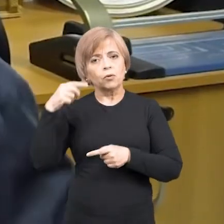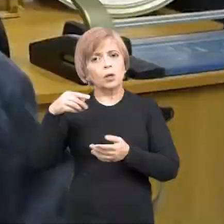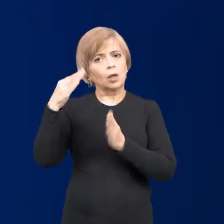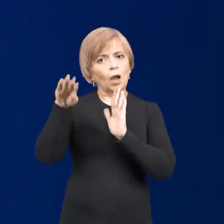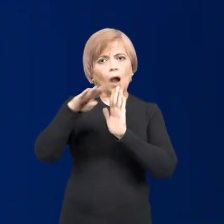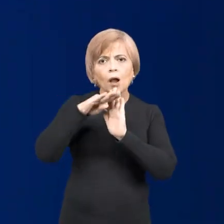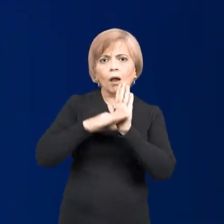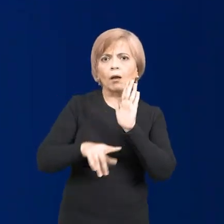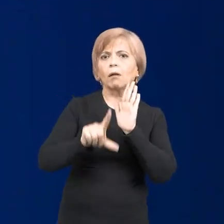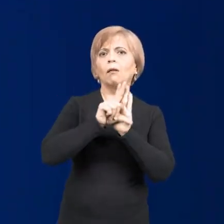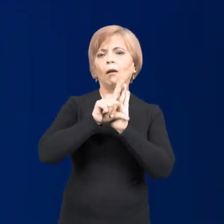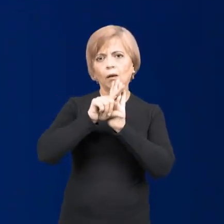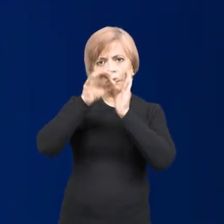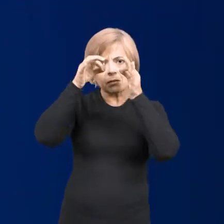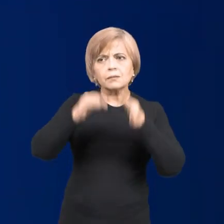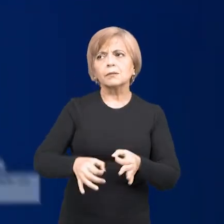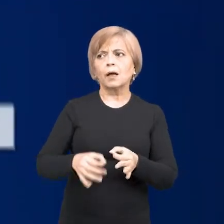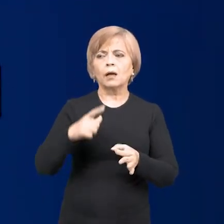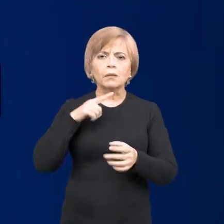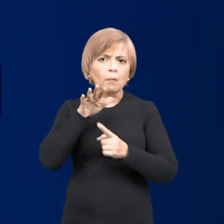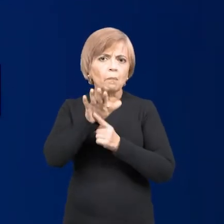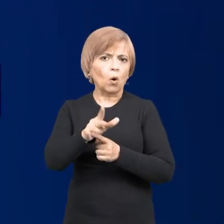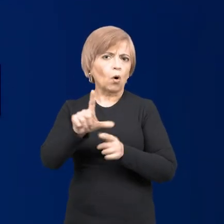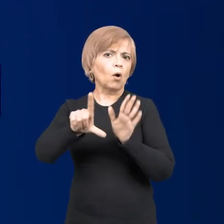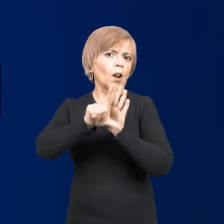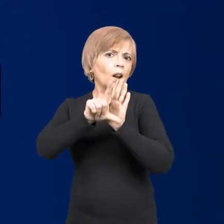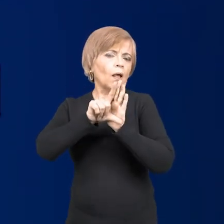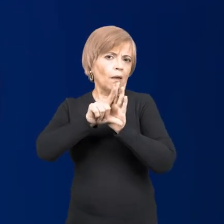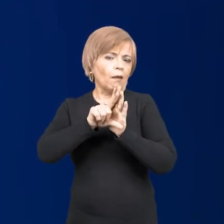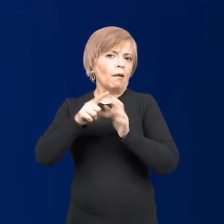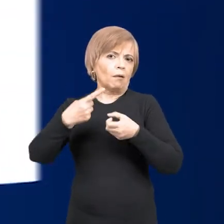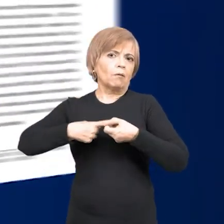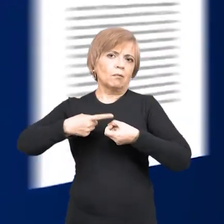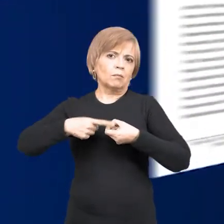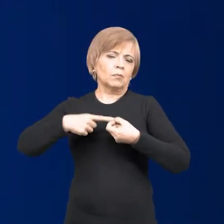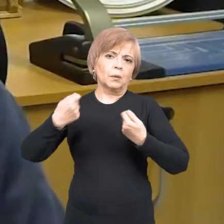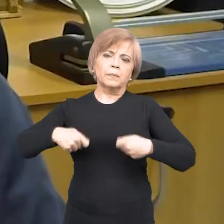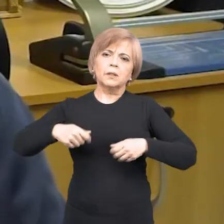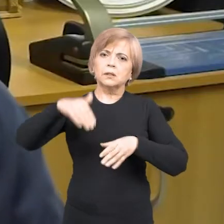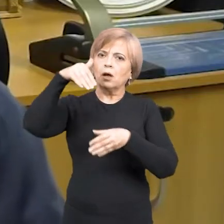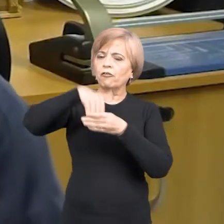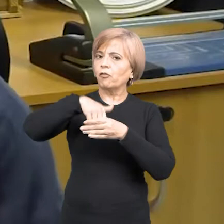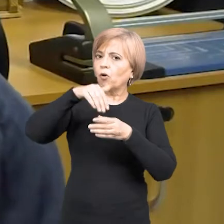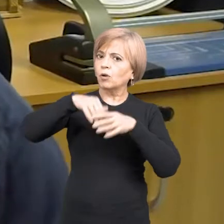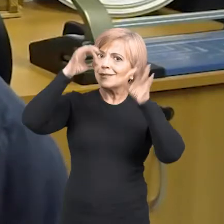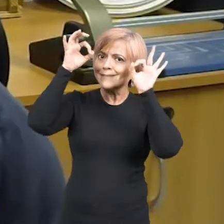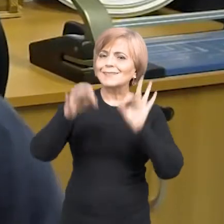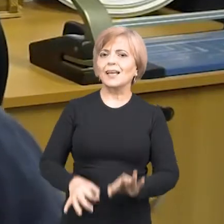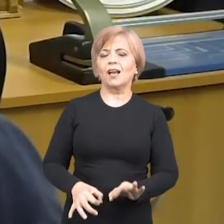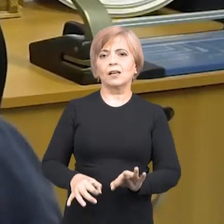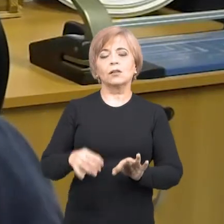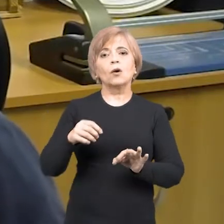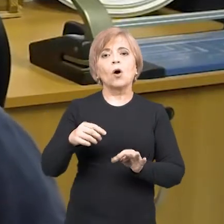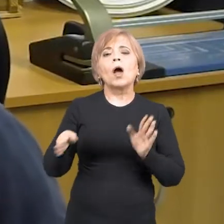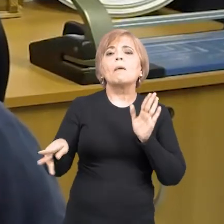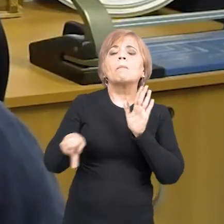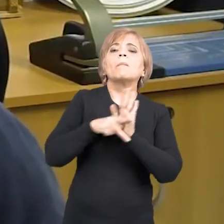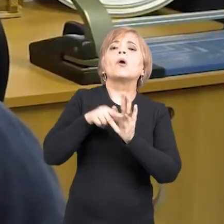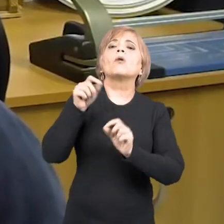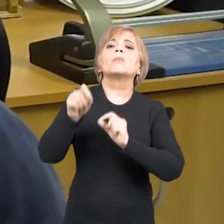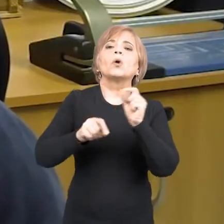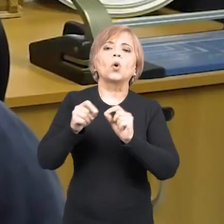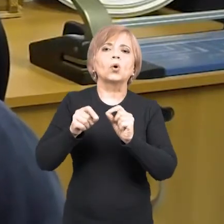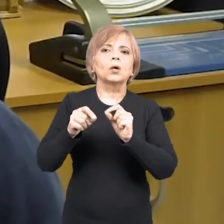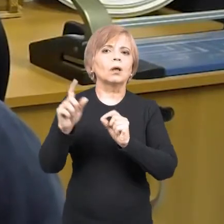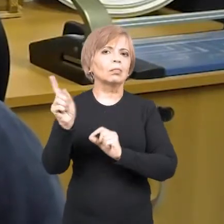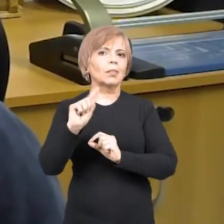regra é expressa, na verdade, né? Está expresso na lei municipal que tem que ter a dotação própria. Ora, dotação própria não